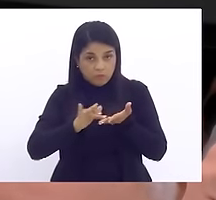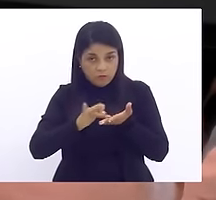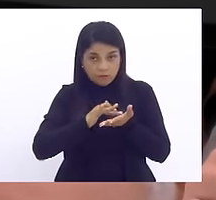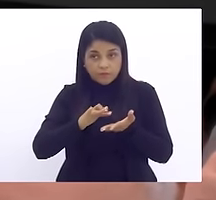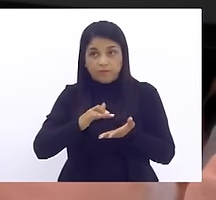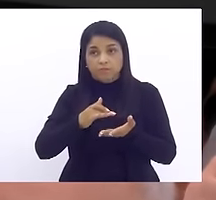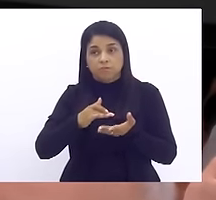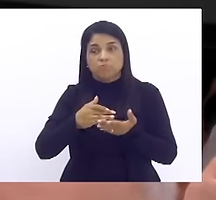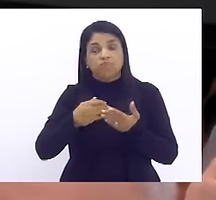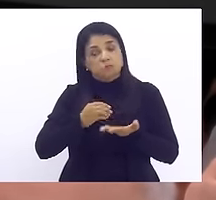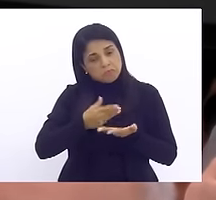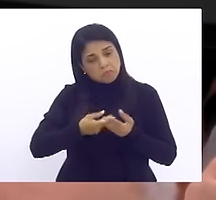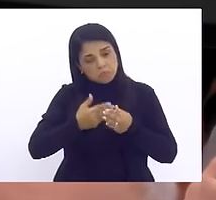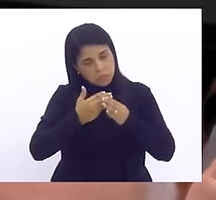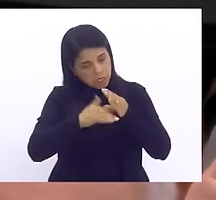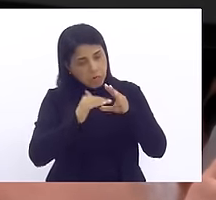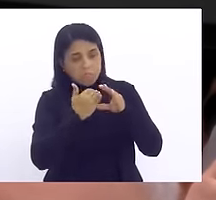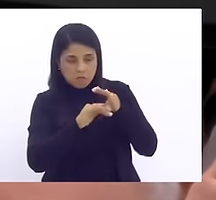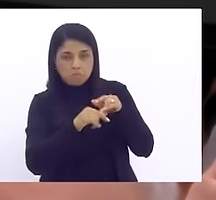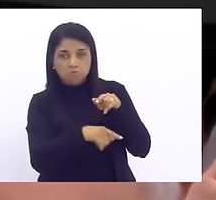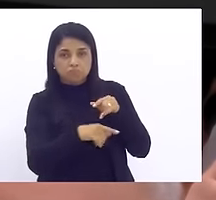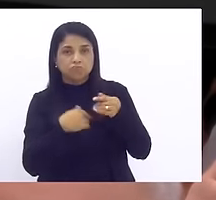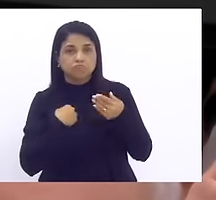não tem problema